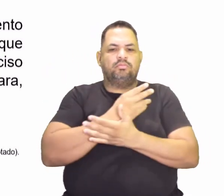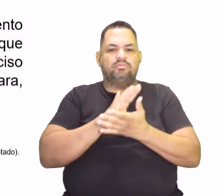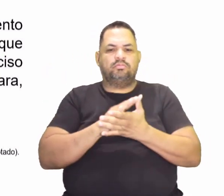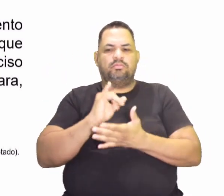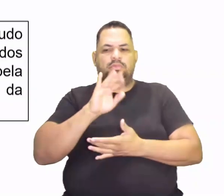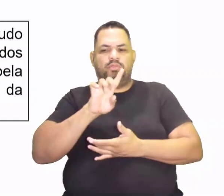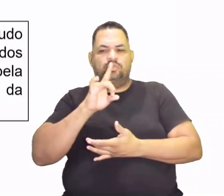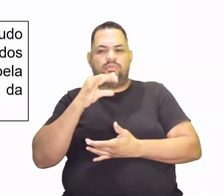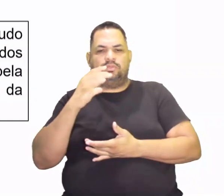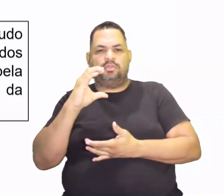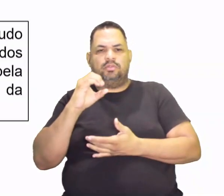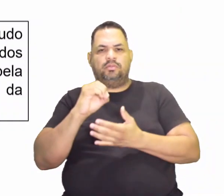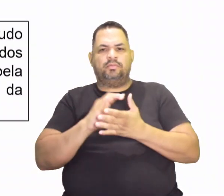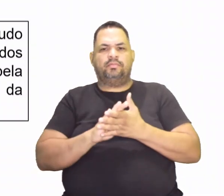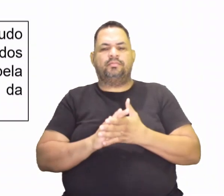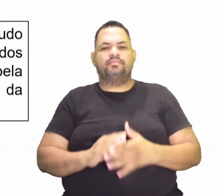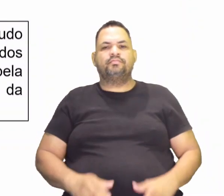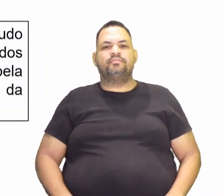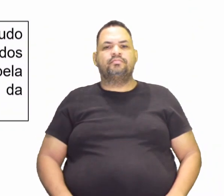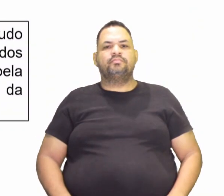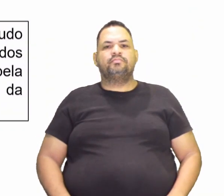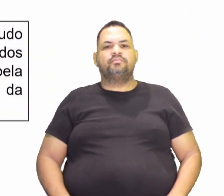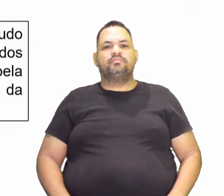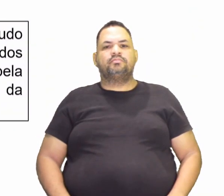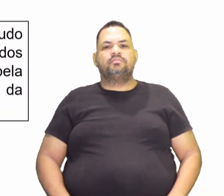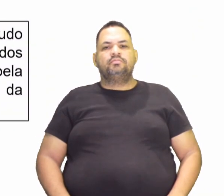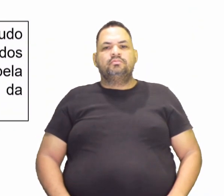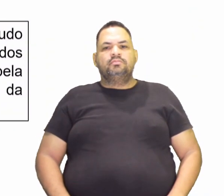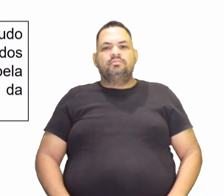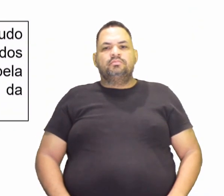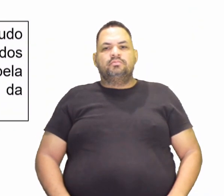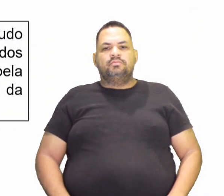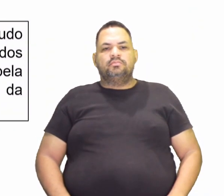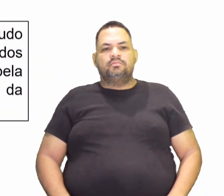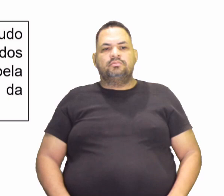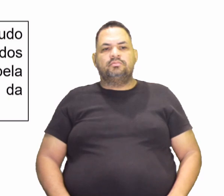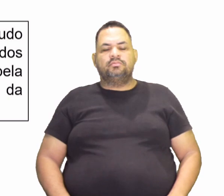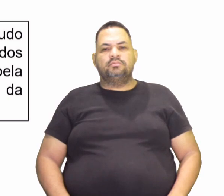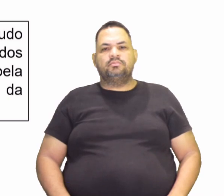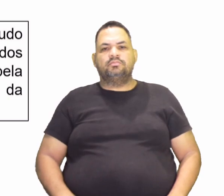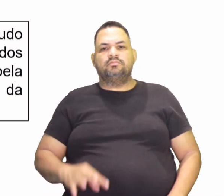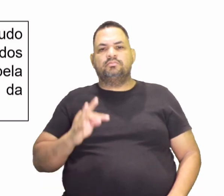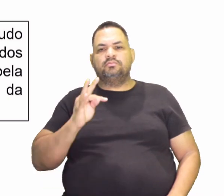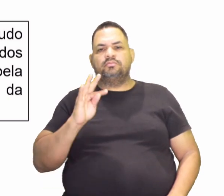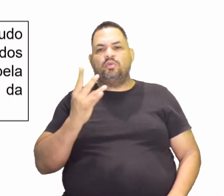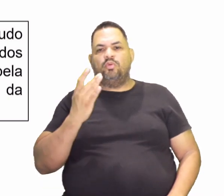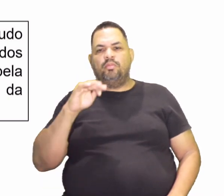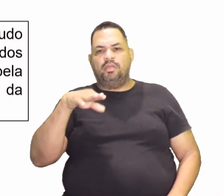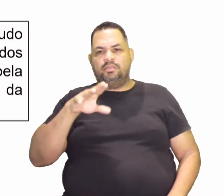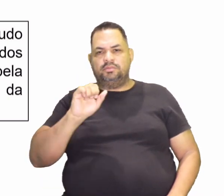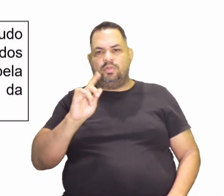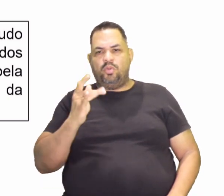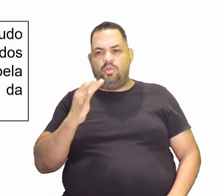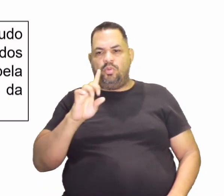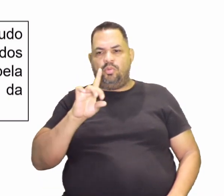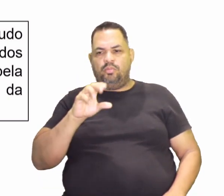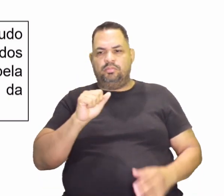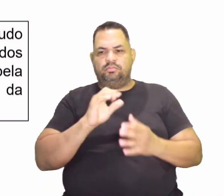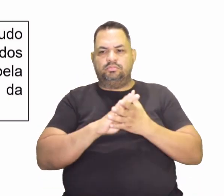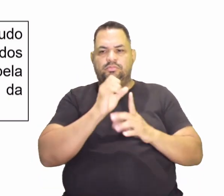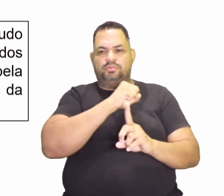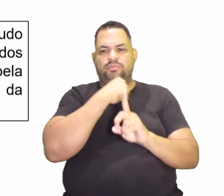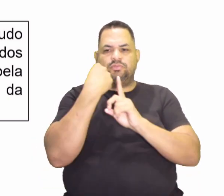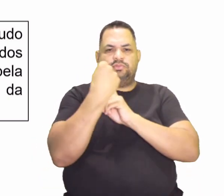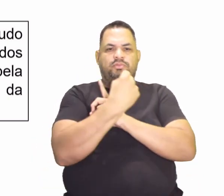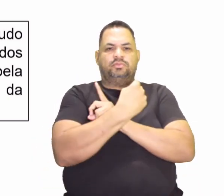tá? Agora o Hobbes, esse é um contratualista, vocês estudam também lá no componente curricular de